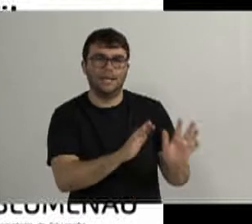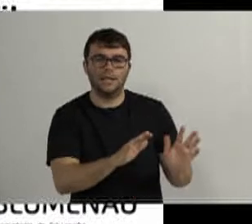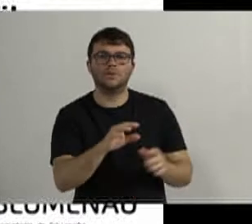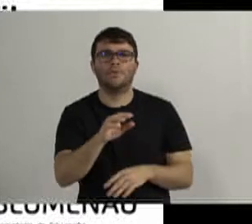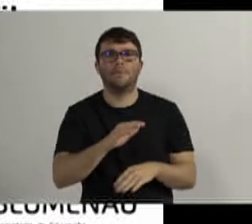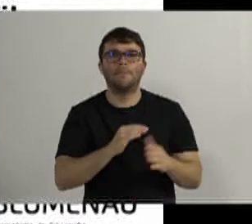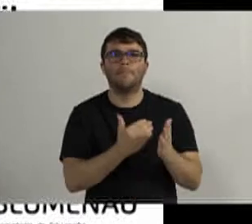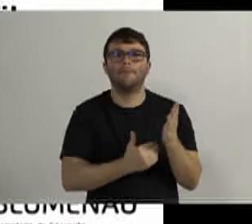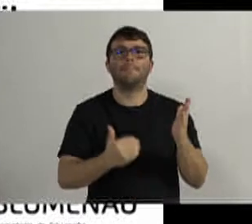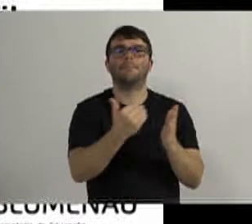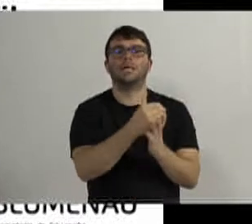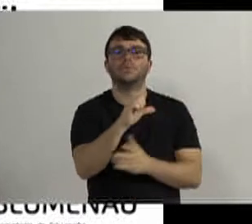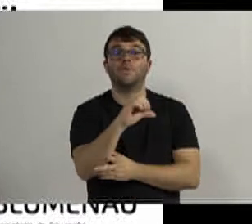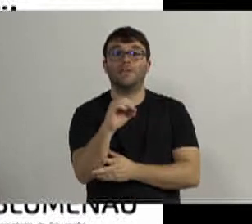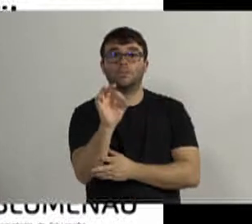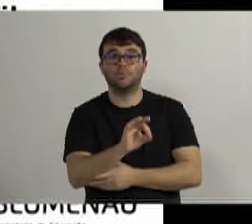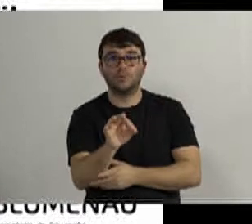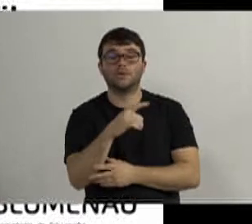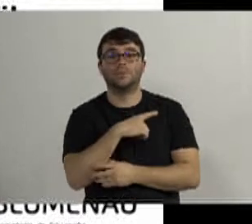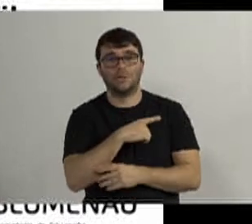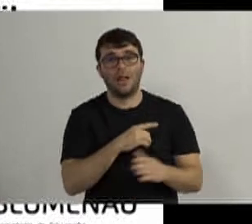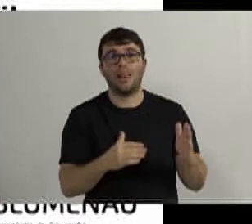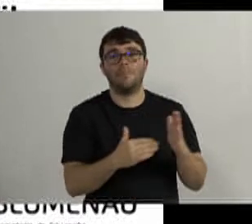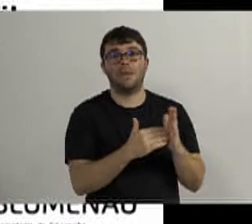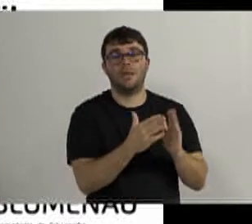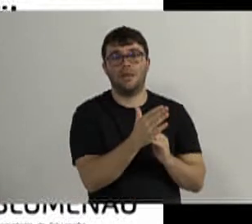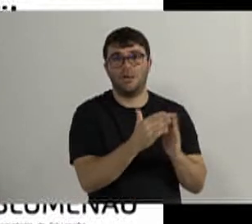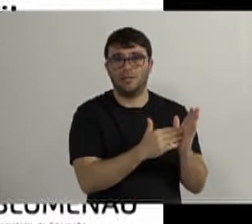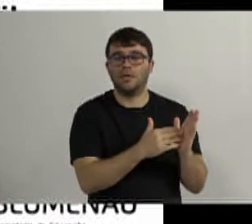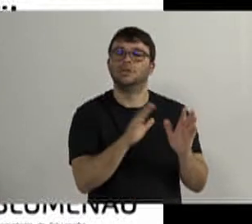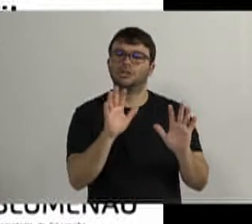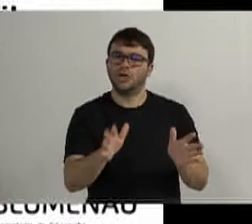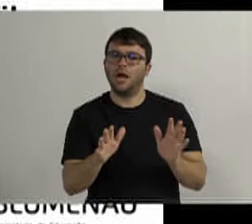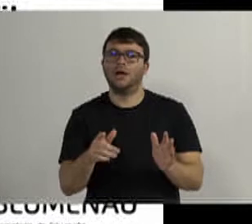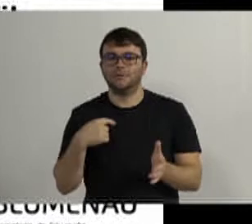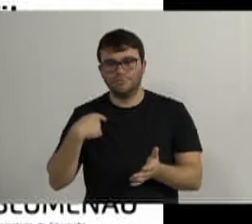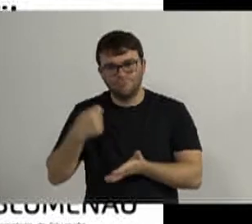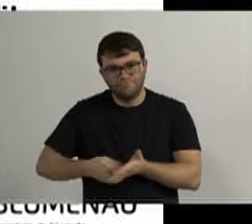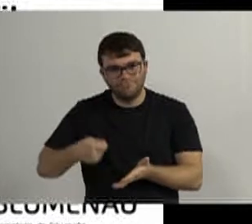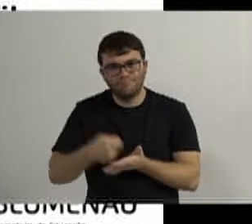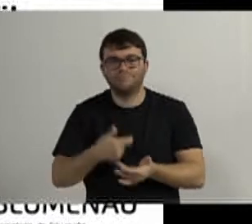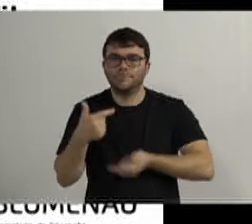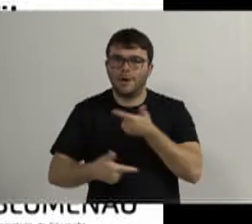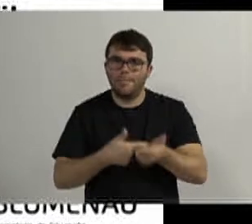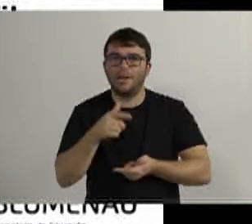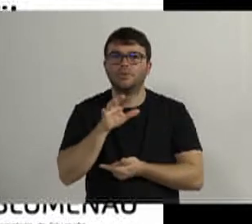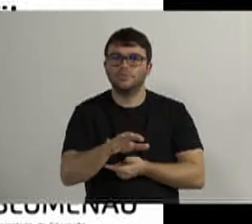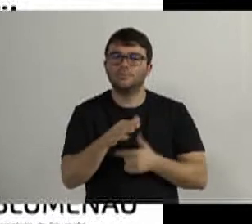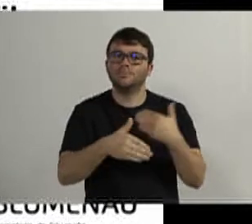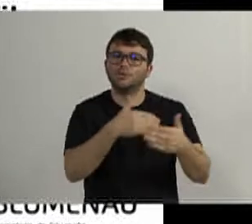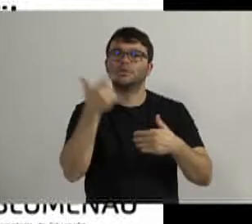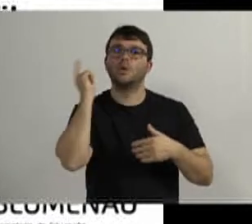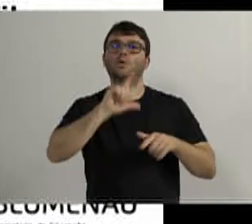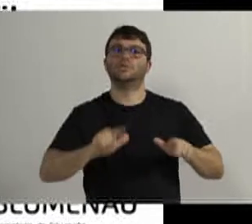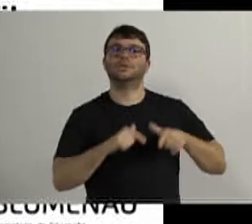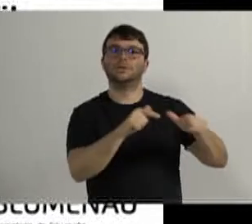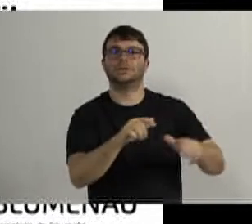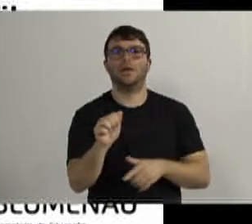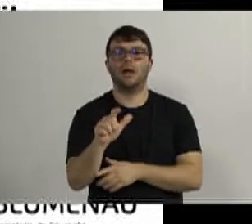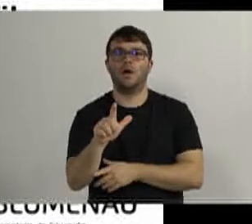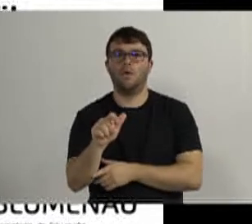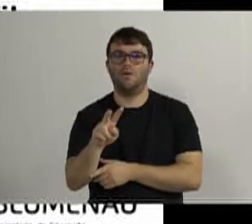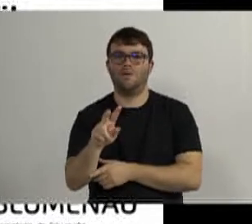de 90% das unidades a limitação Nós já iniciamos estamos trabalhando firme nesse propósito nesse processo é complexo porque